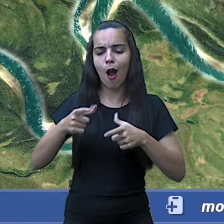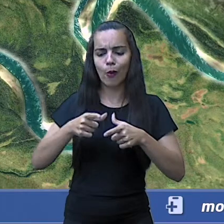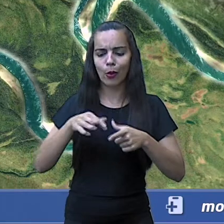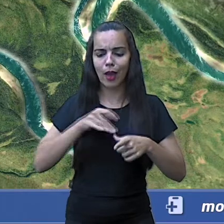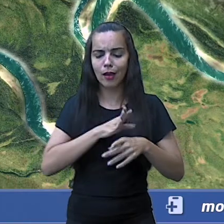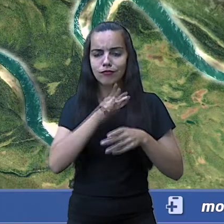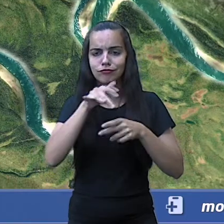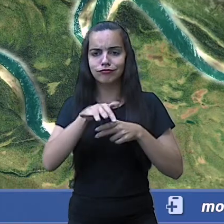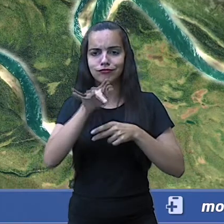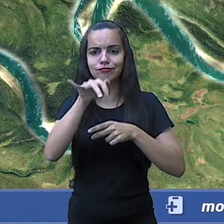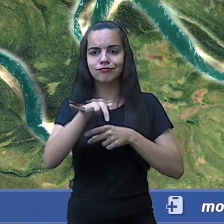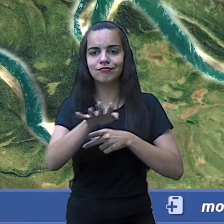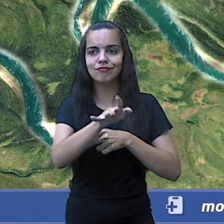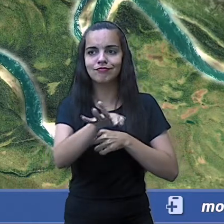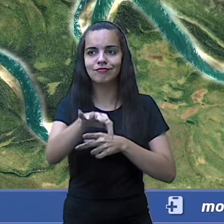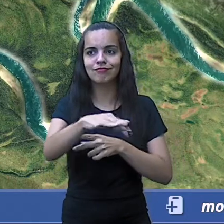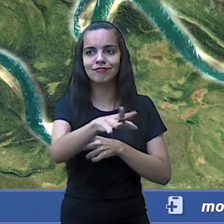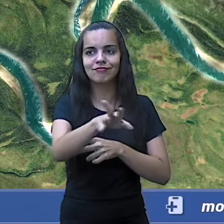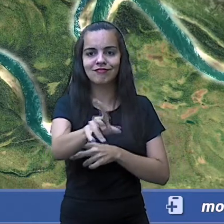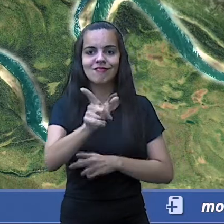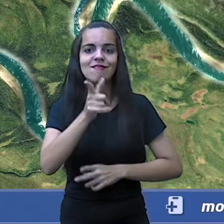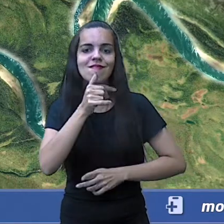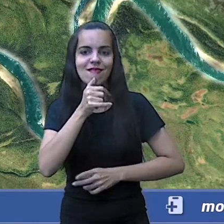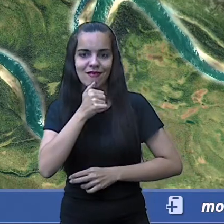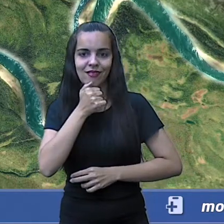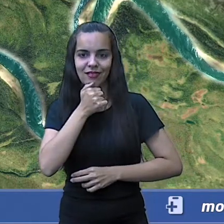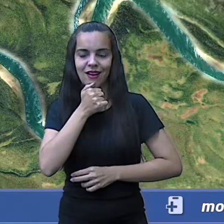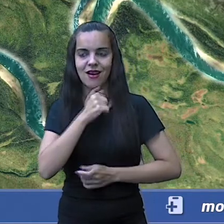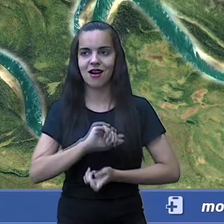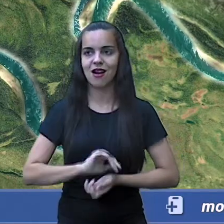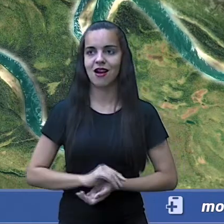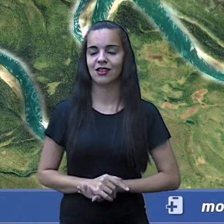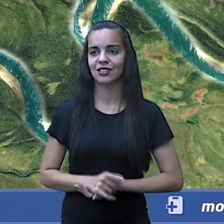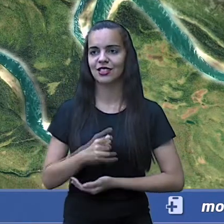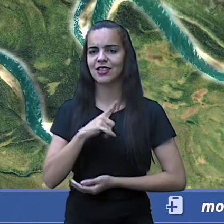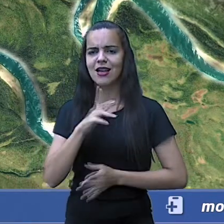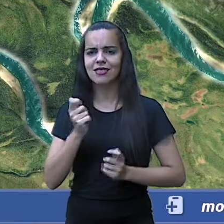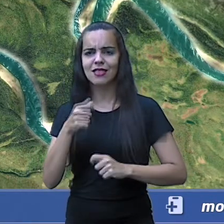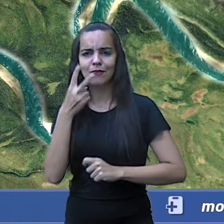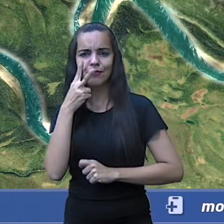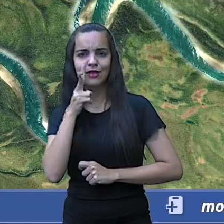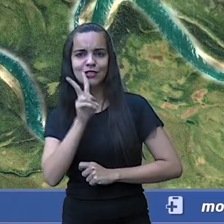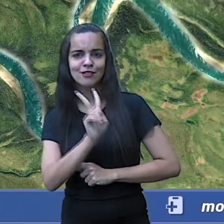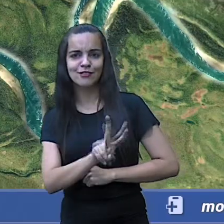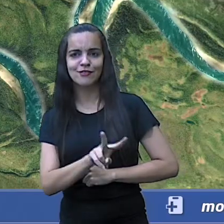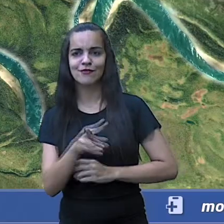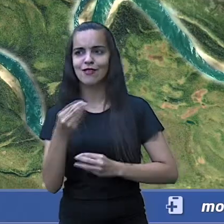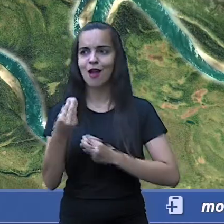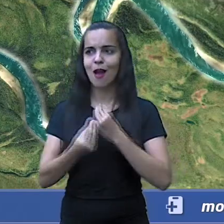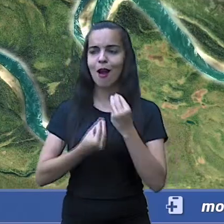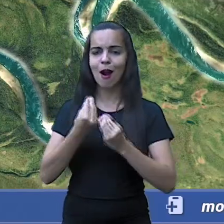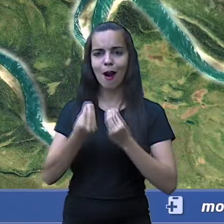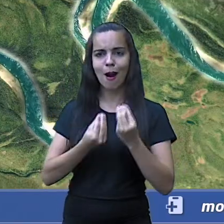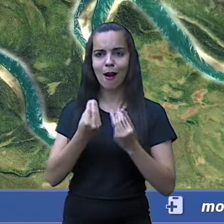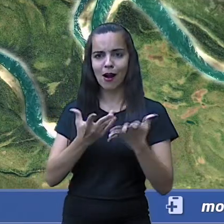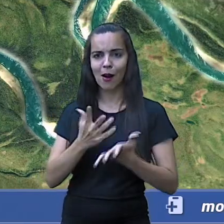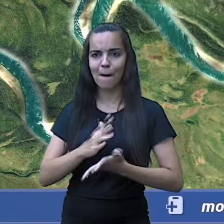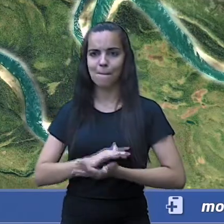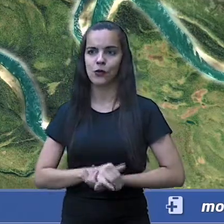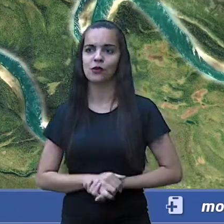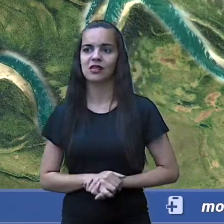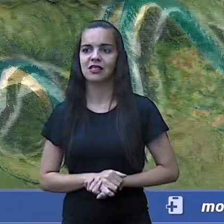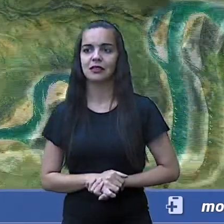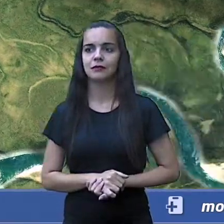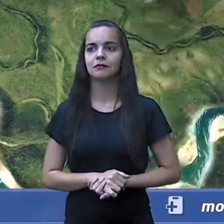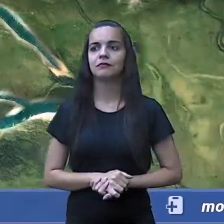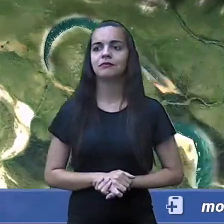serpentear do rio. Esse nome lembra uma serpente, né? Que é exatamente esse curso que o rio tem. E